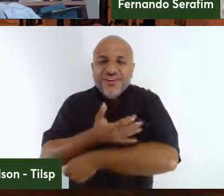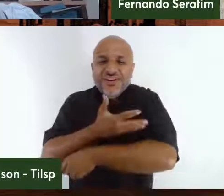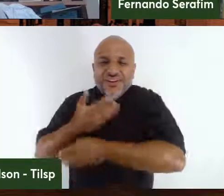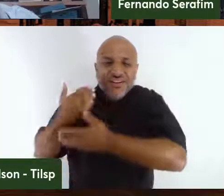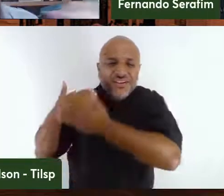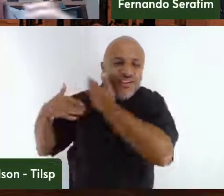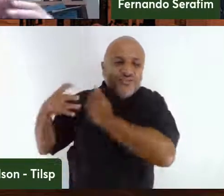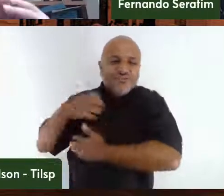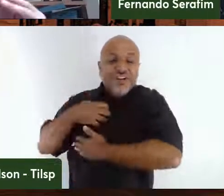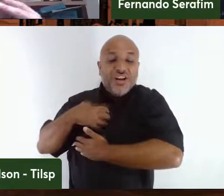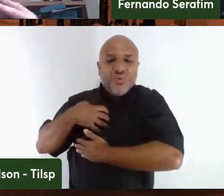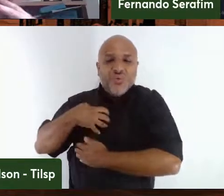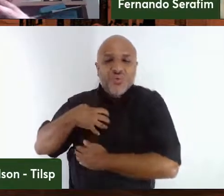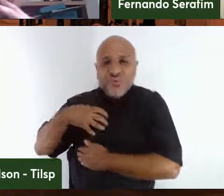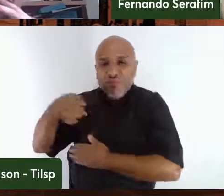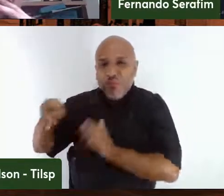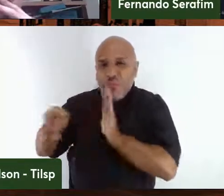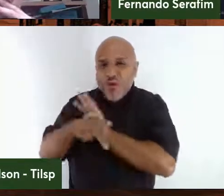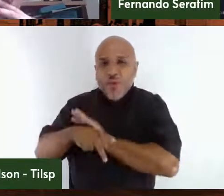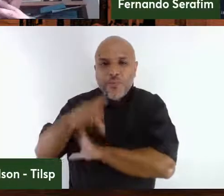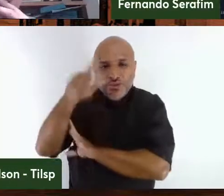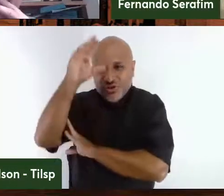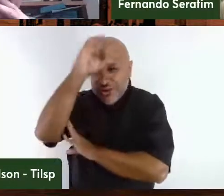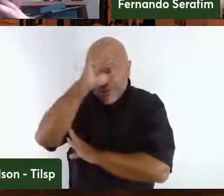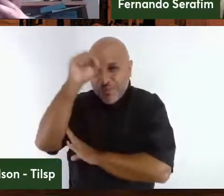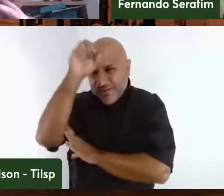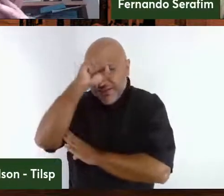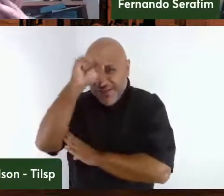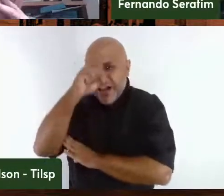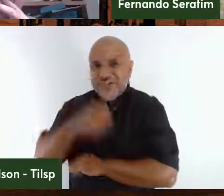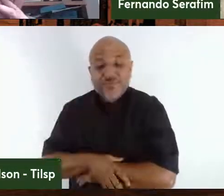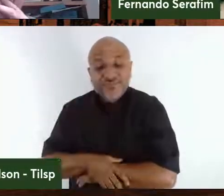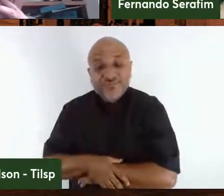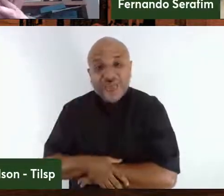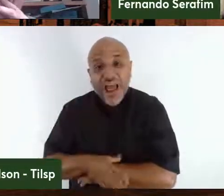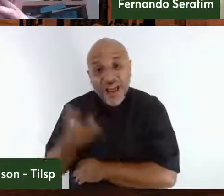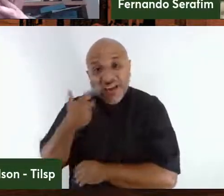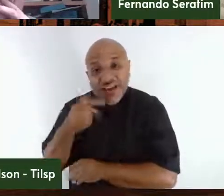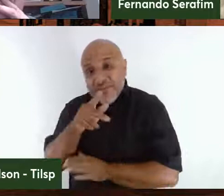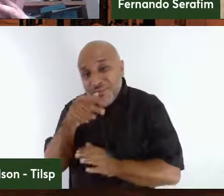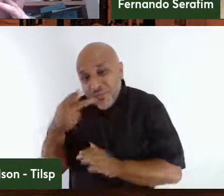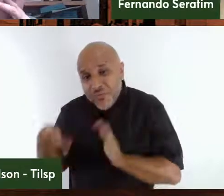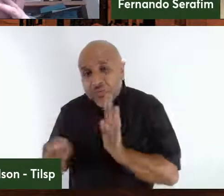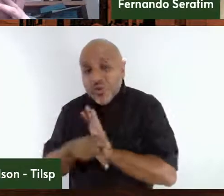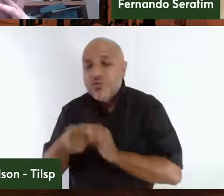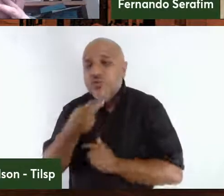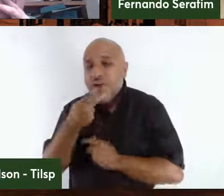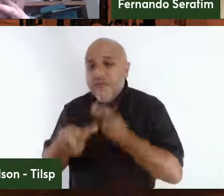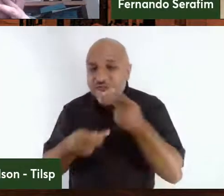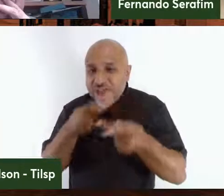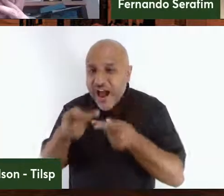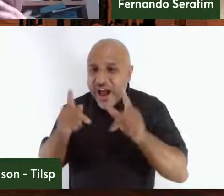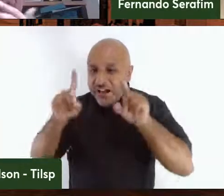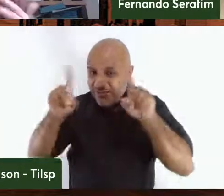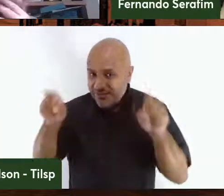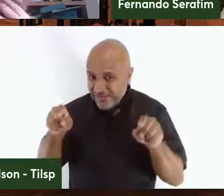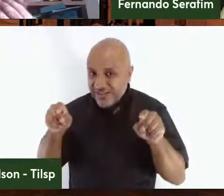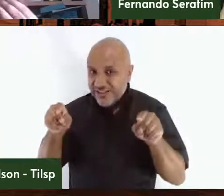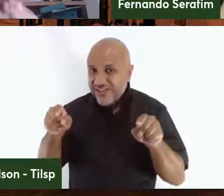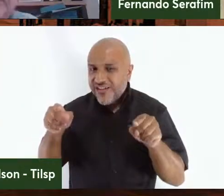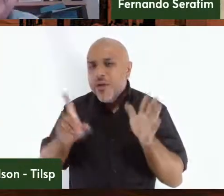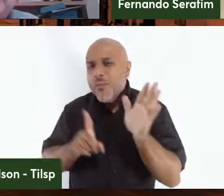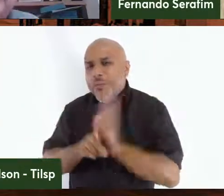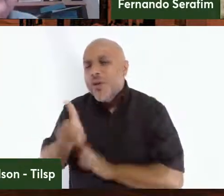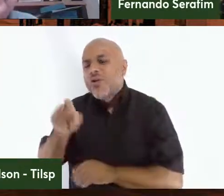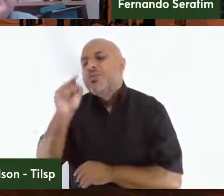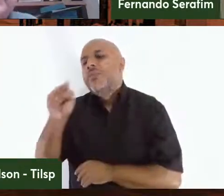uma forma de aprendizagem. E aí, Milton, eu queria pegar essa sua própria declaração, essa sua própria frase, e eu queria perguntar para